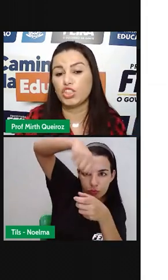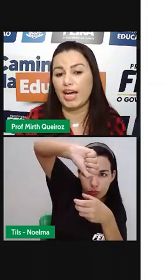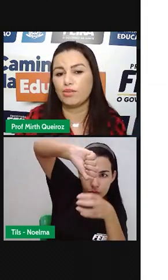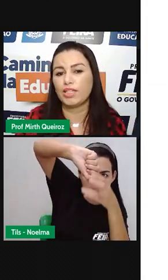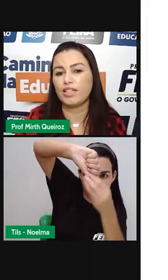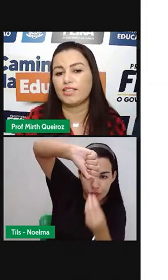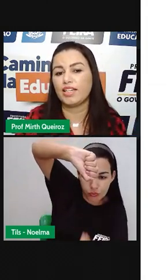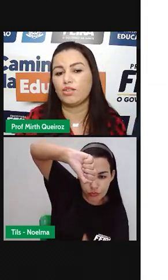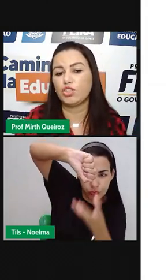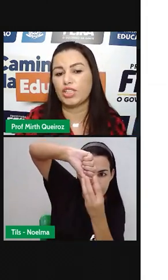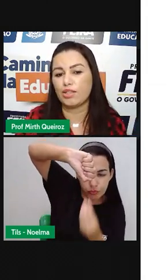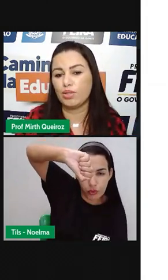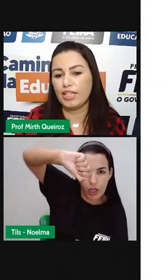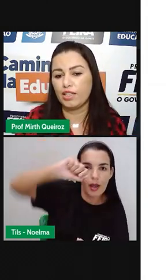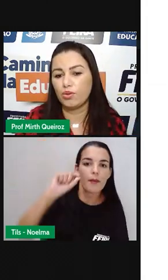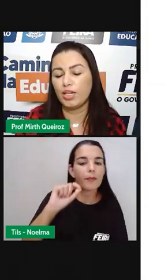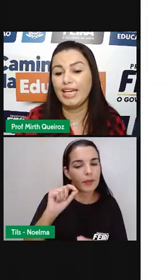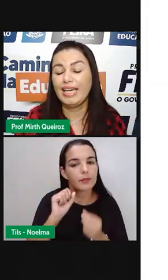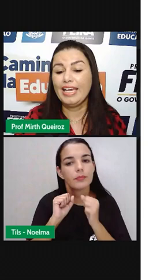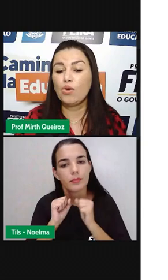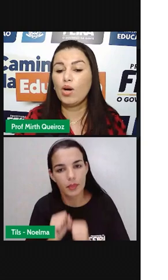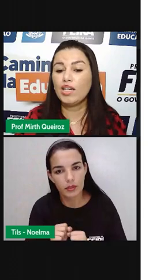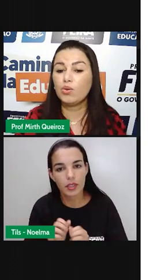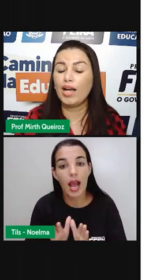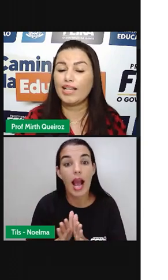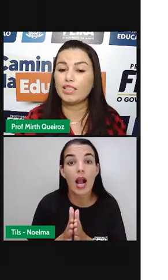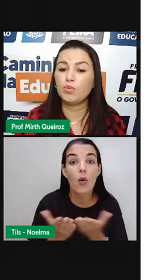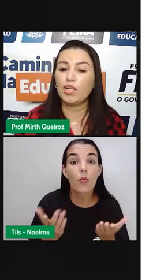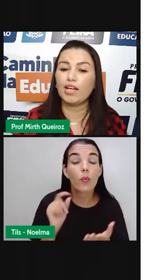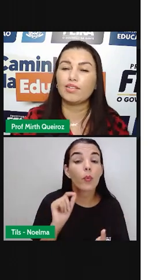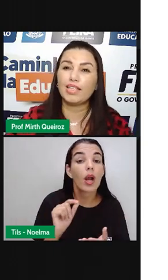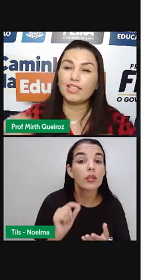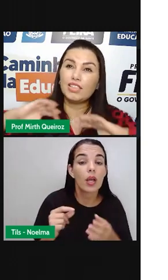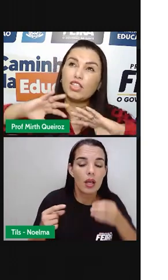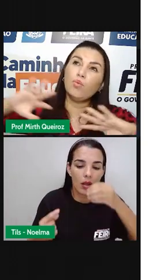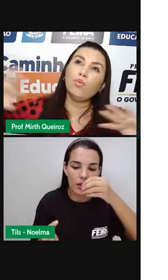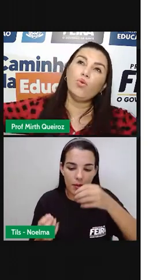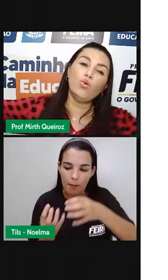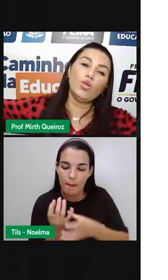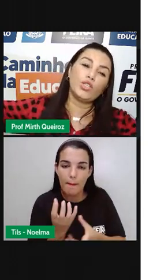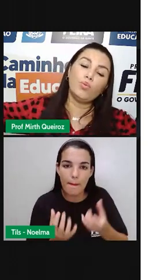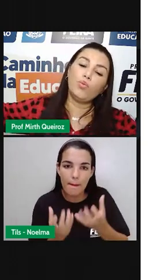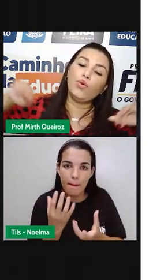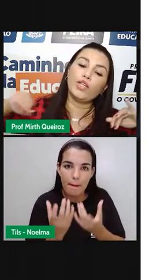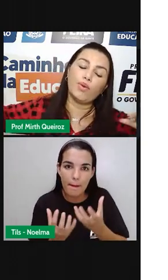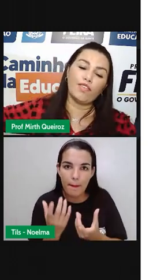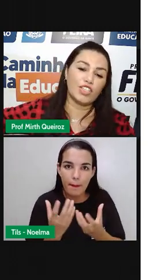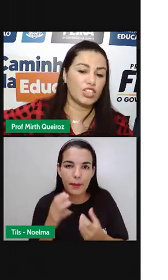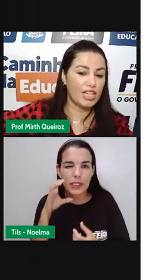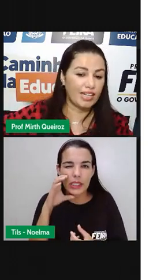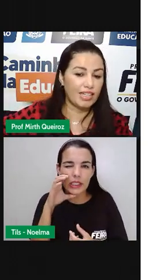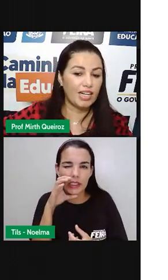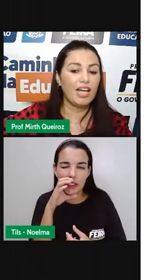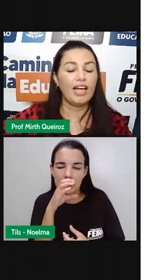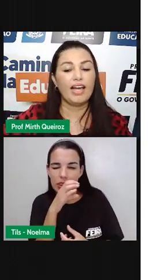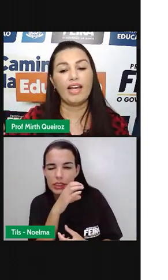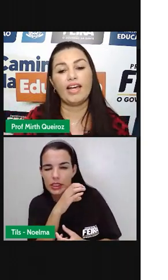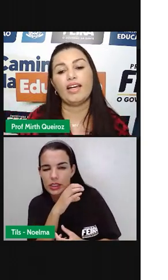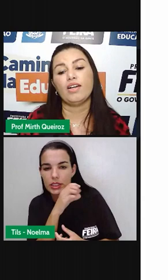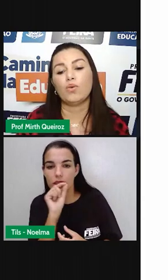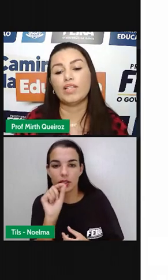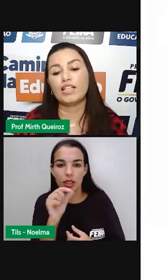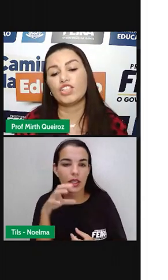um outro estado aqui, que seria o estado líquido. E quando essas moléculas, elas estão muito, muito afastadas,